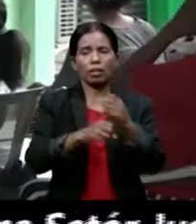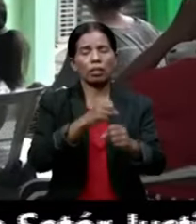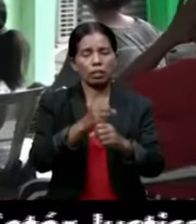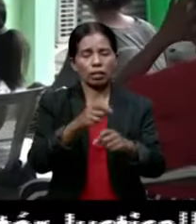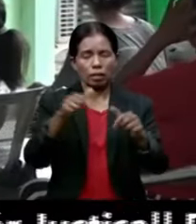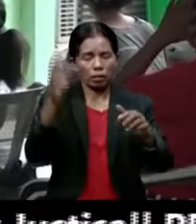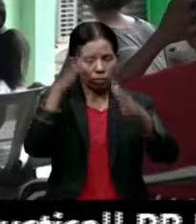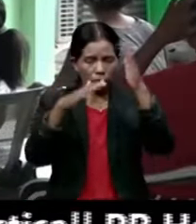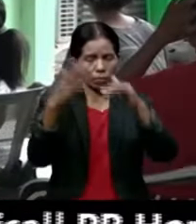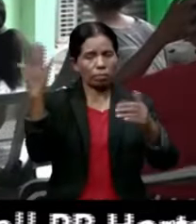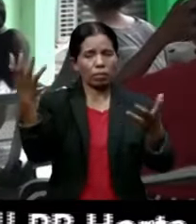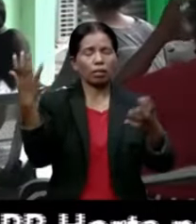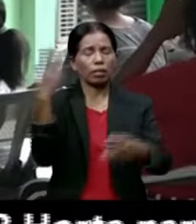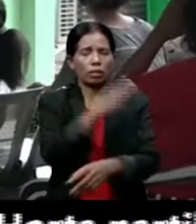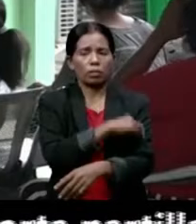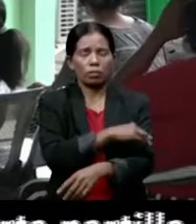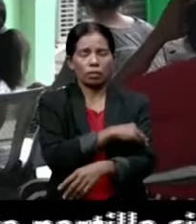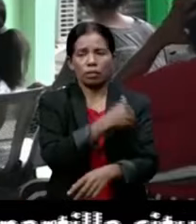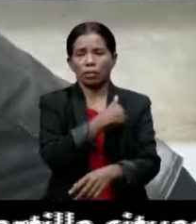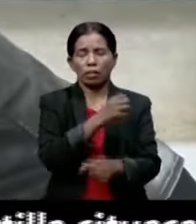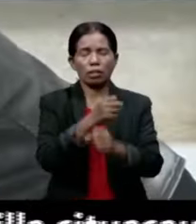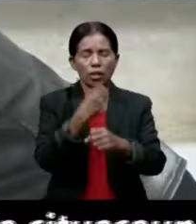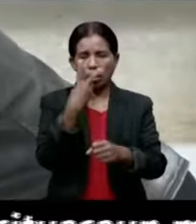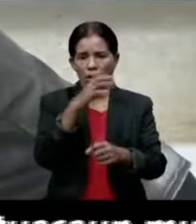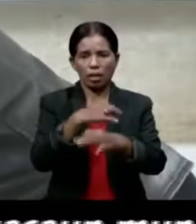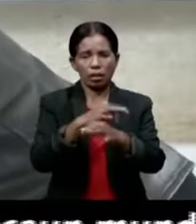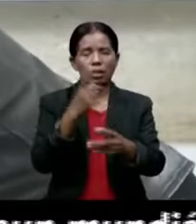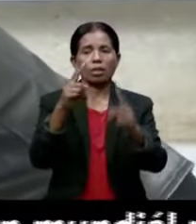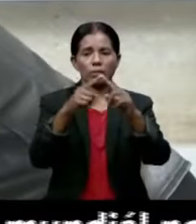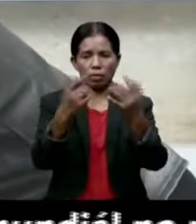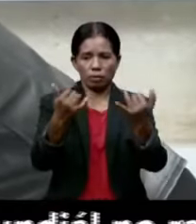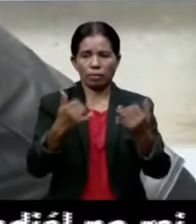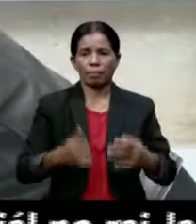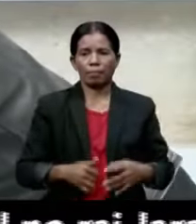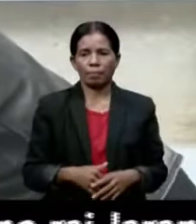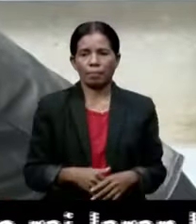problema para que o setor saúde se dá soluciona até agora. Matheus Romário, Adair Ximenes, GMN.